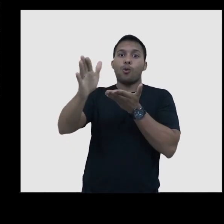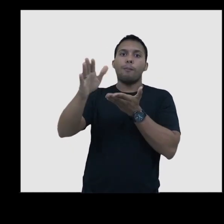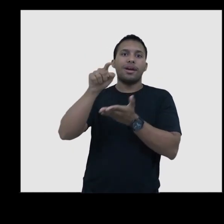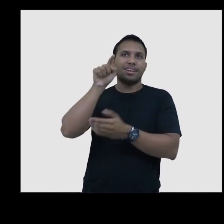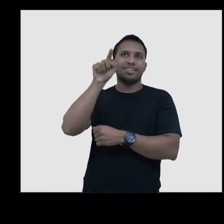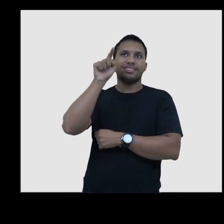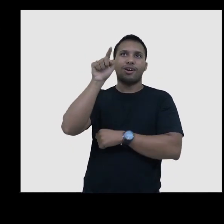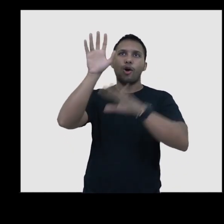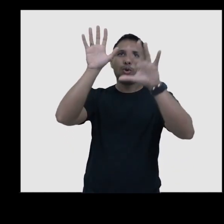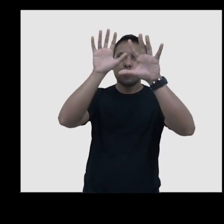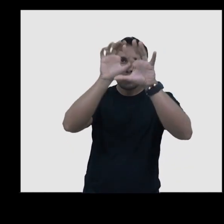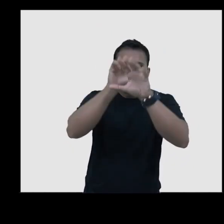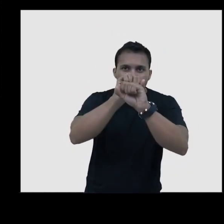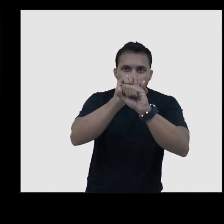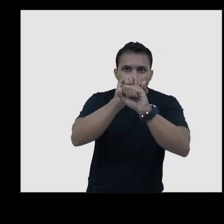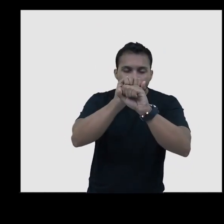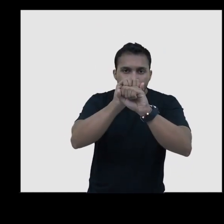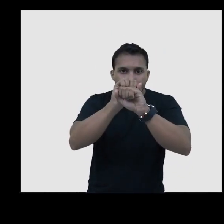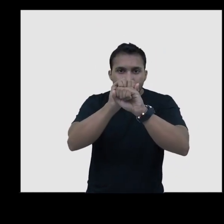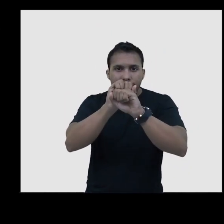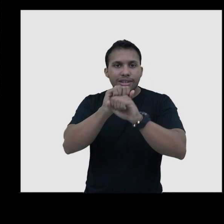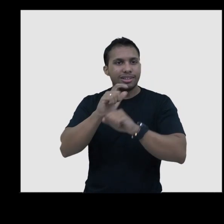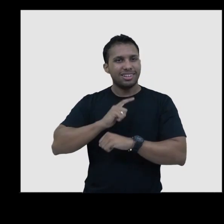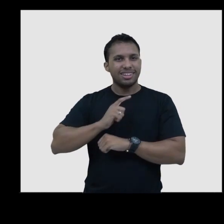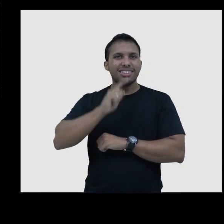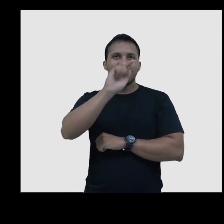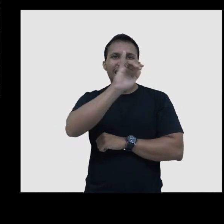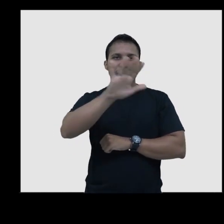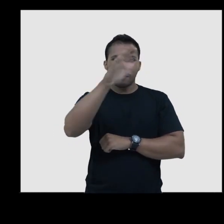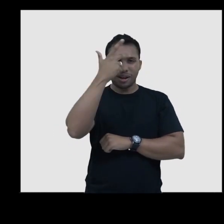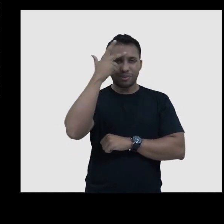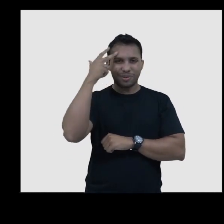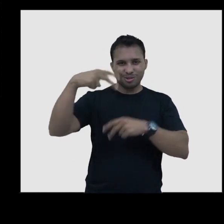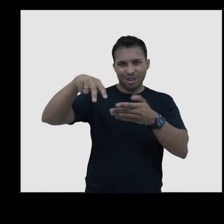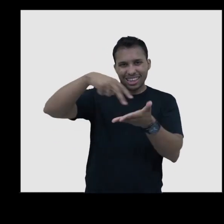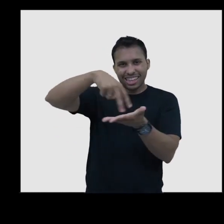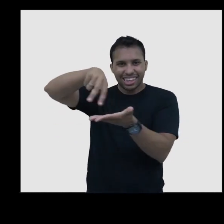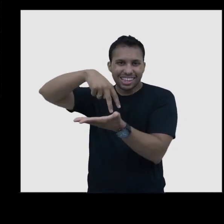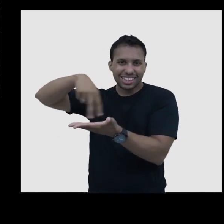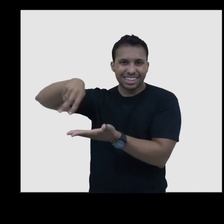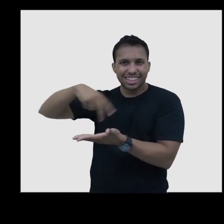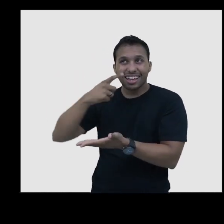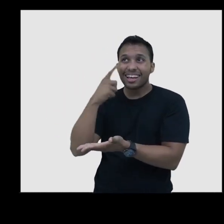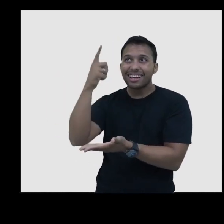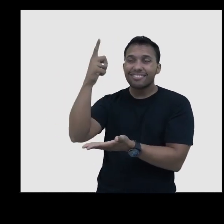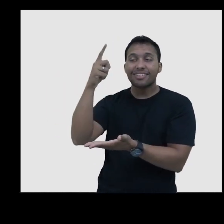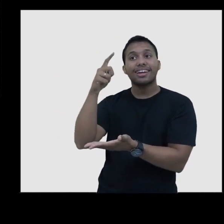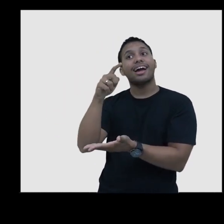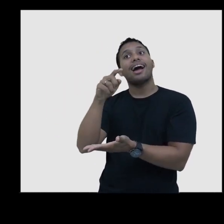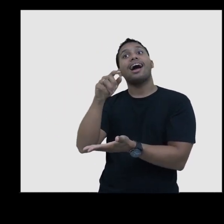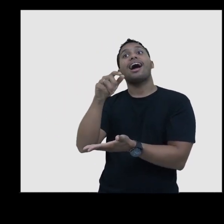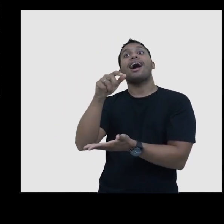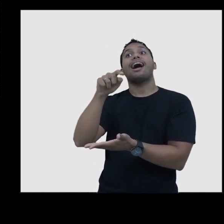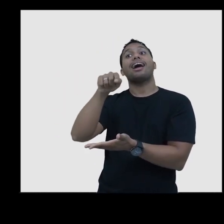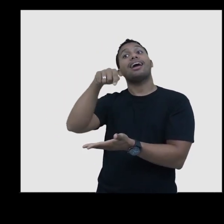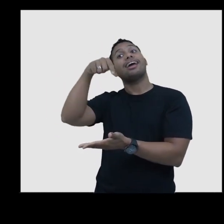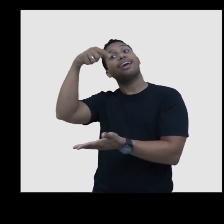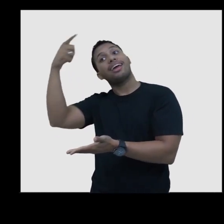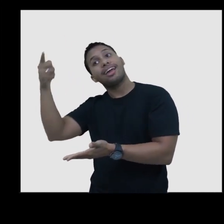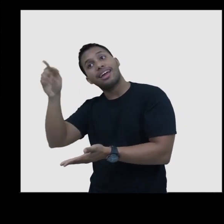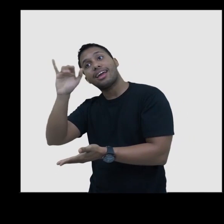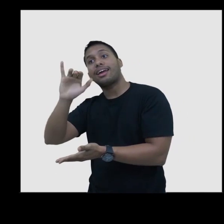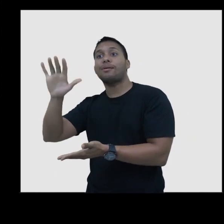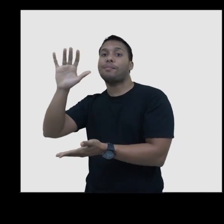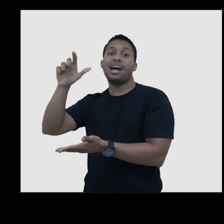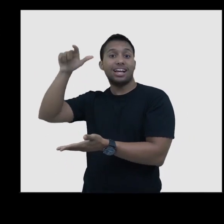justamente aqui no ponto onde muda de tela. A gente tinha a imagem do público dançando e na